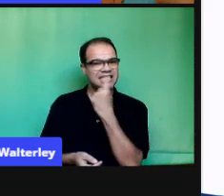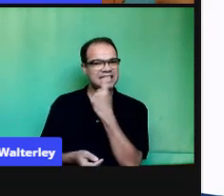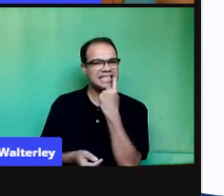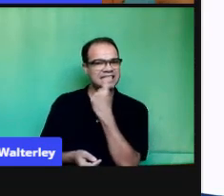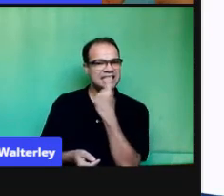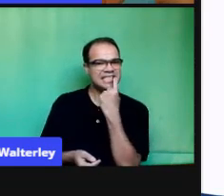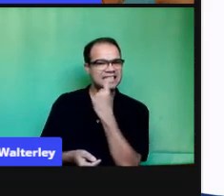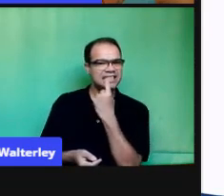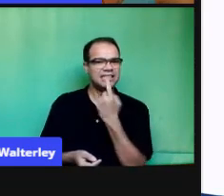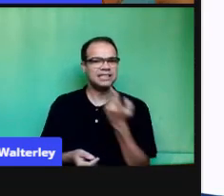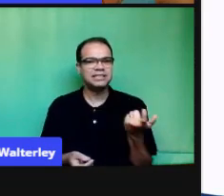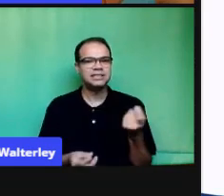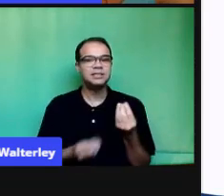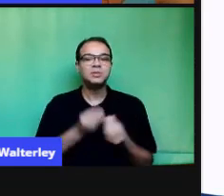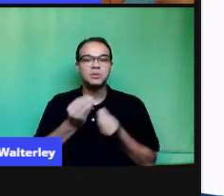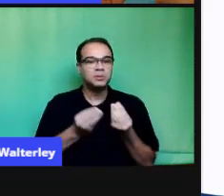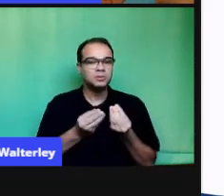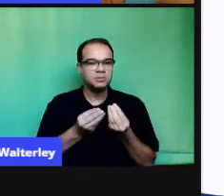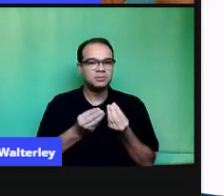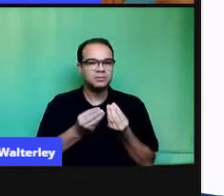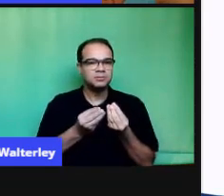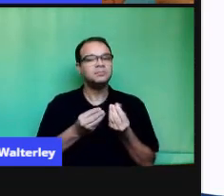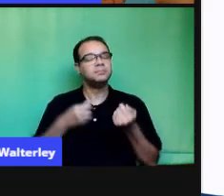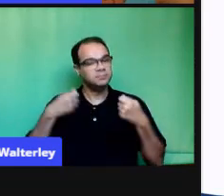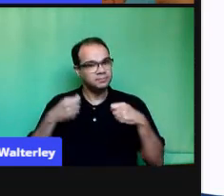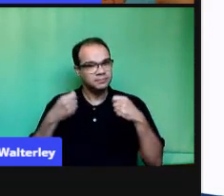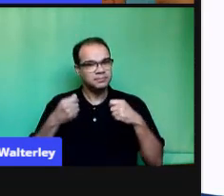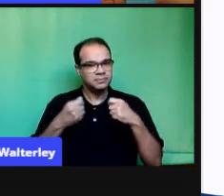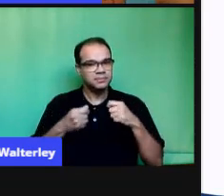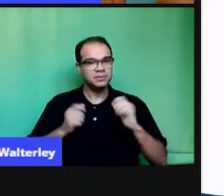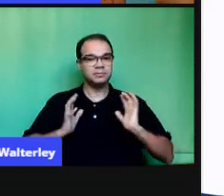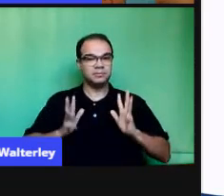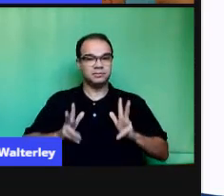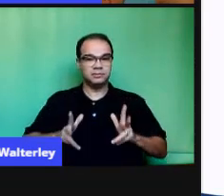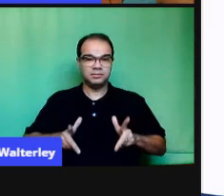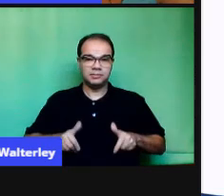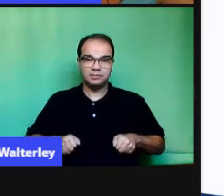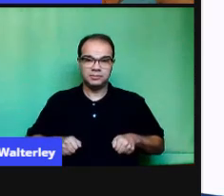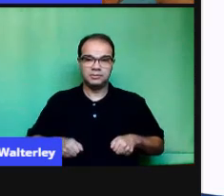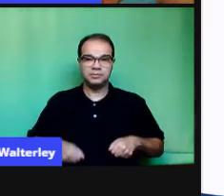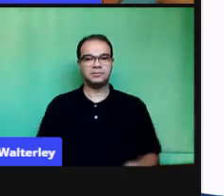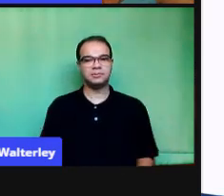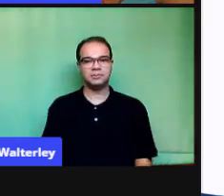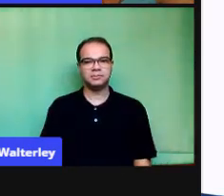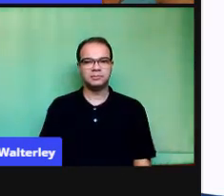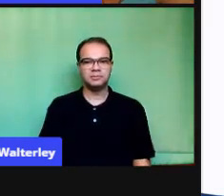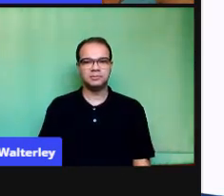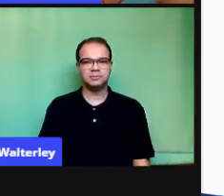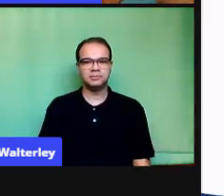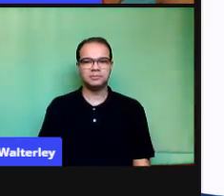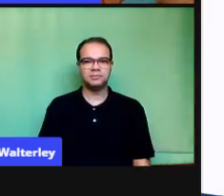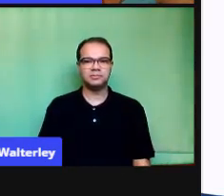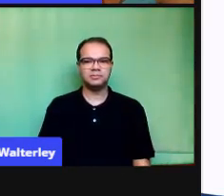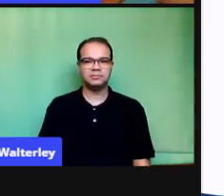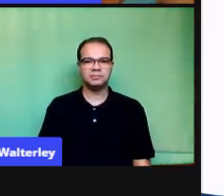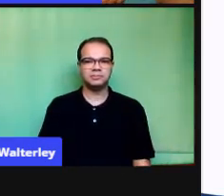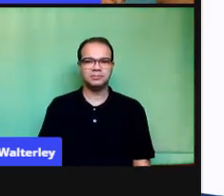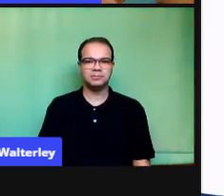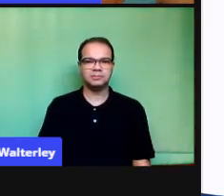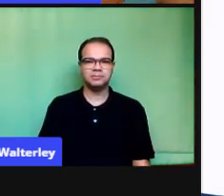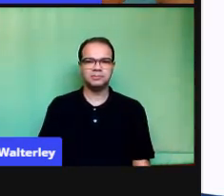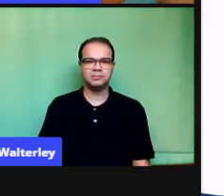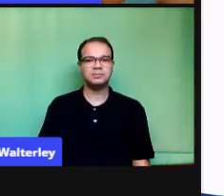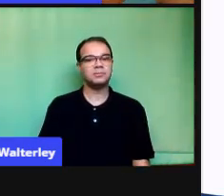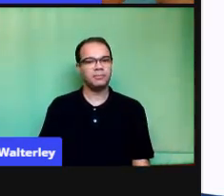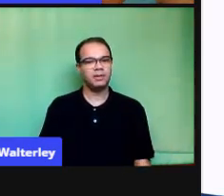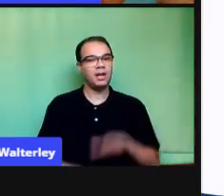animais precisam fazer isso, são coisas que podem ser consideradas negativas. E você tem que oferecer. E às vezes, quando a gente não